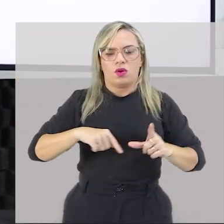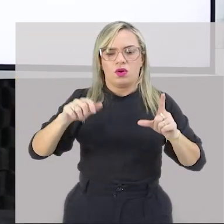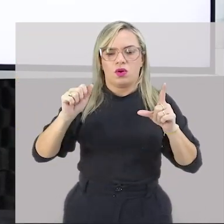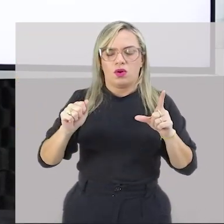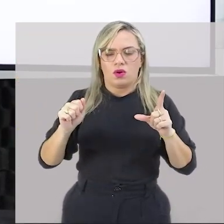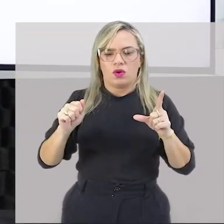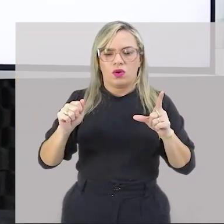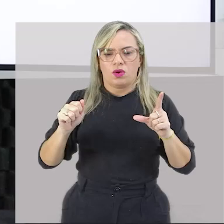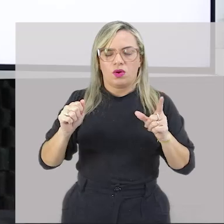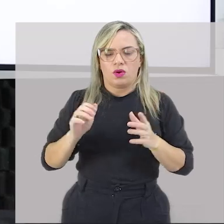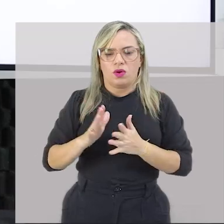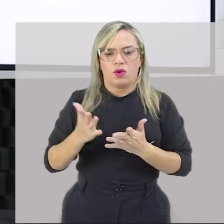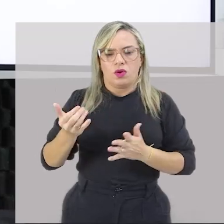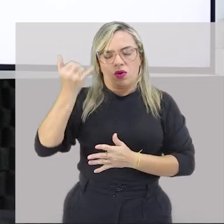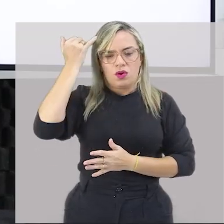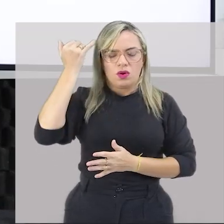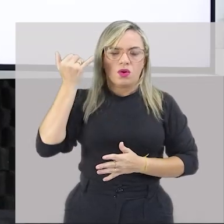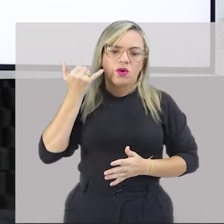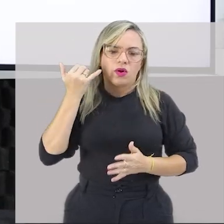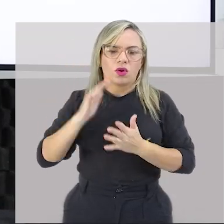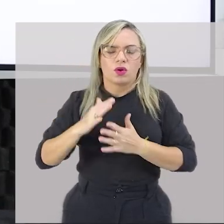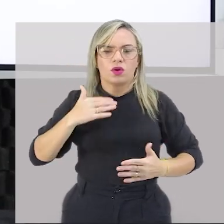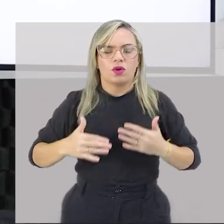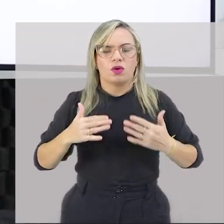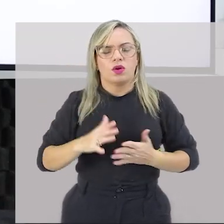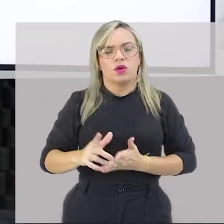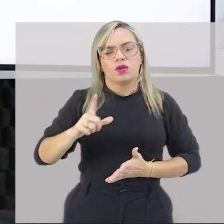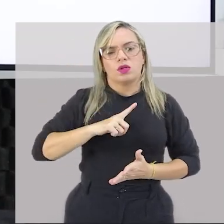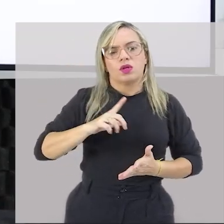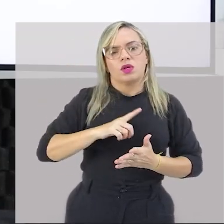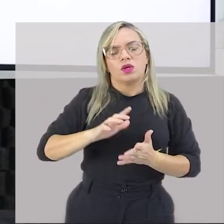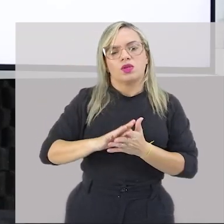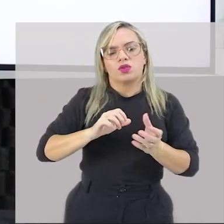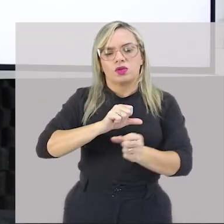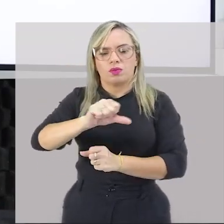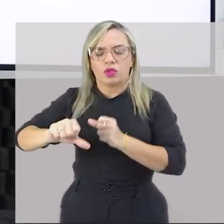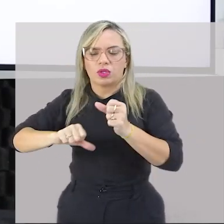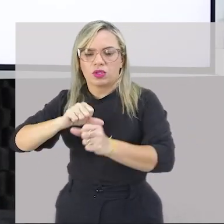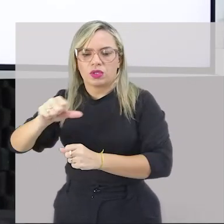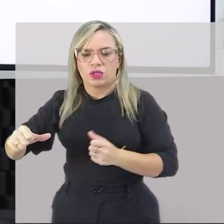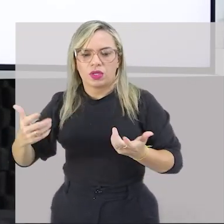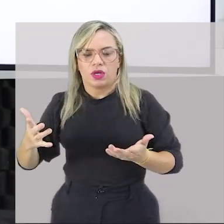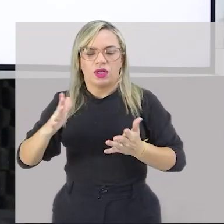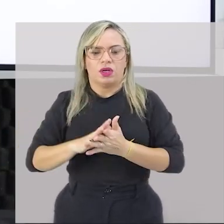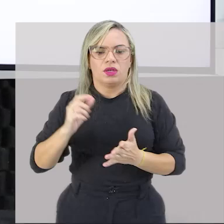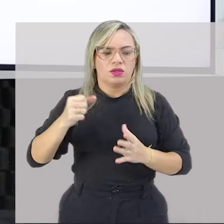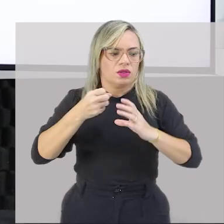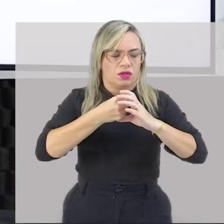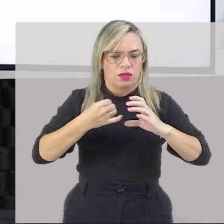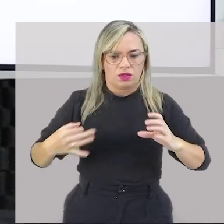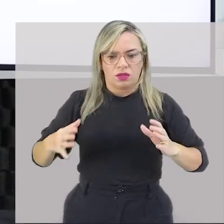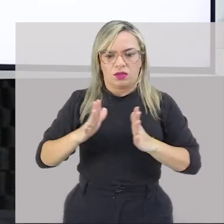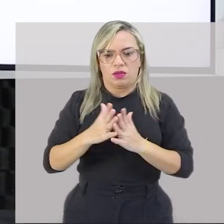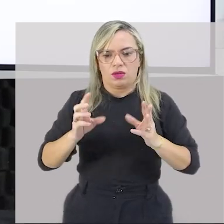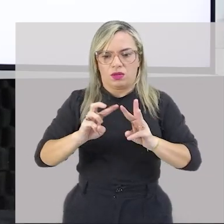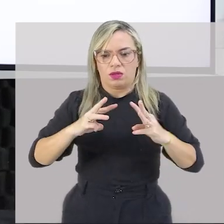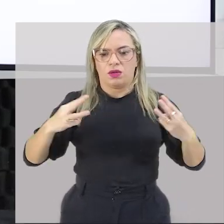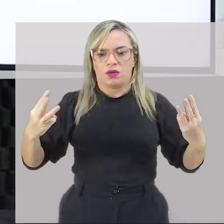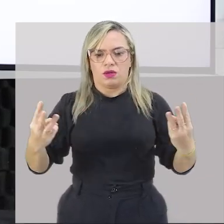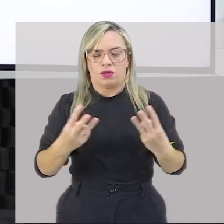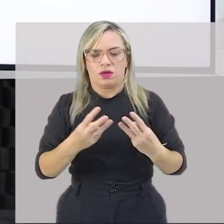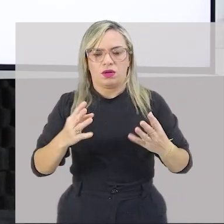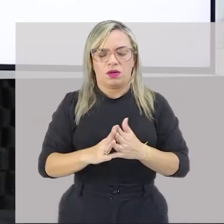é essa preguiça que o corpo tem de mudar o seu estado. Então, inércia não. Inércia é assim, ó, a massa do